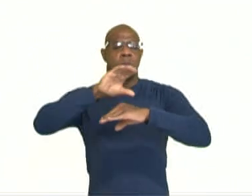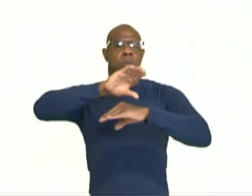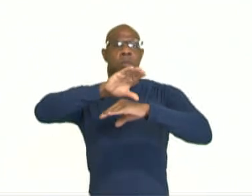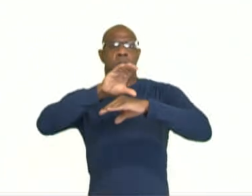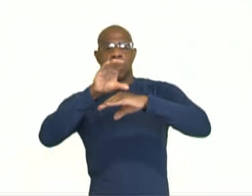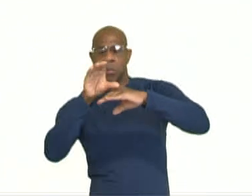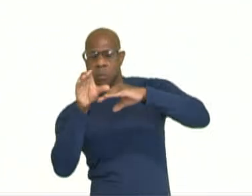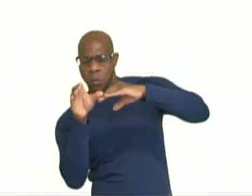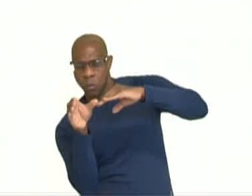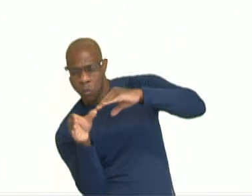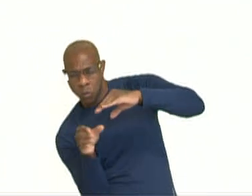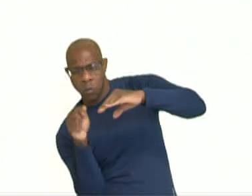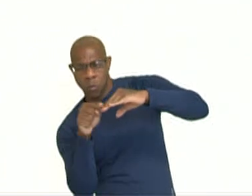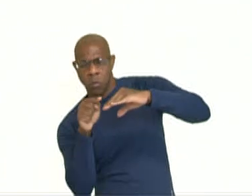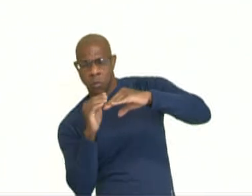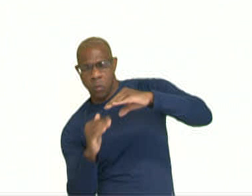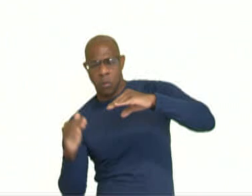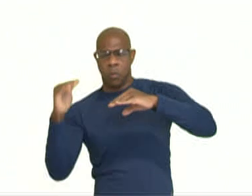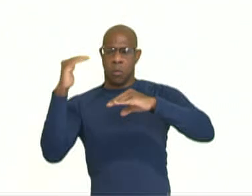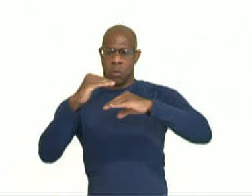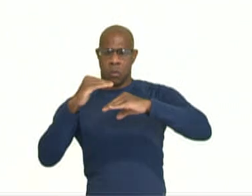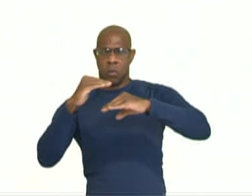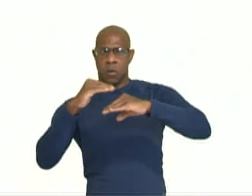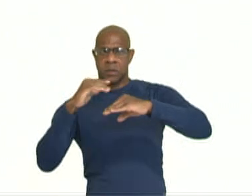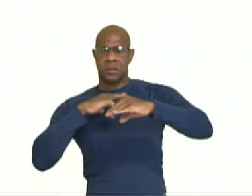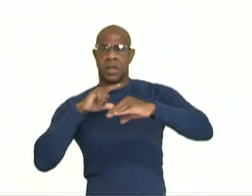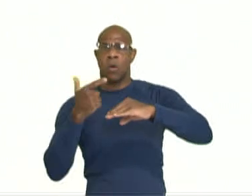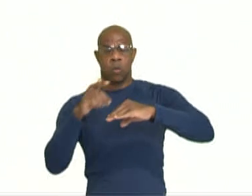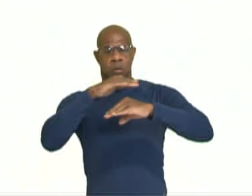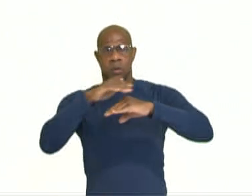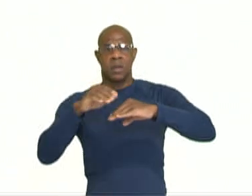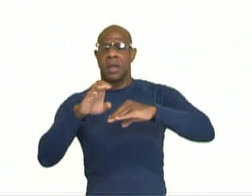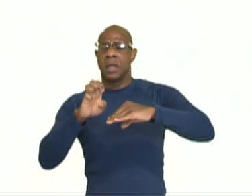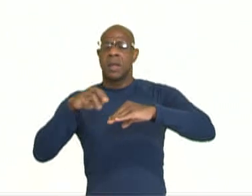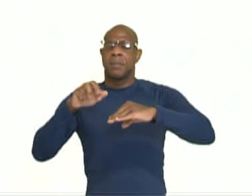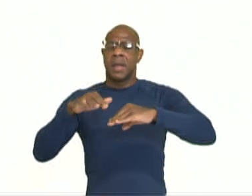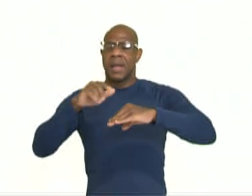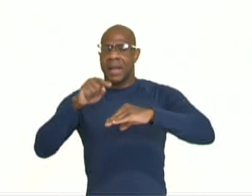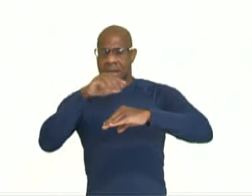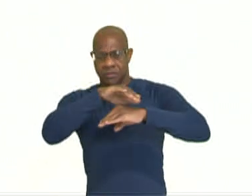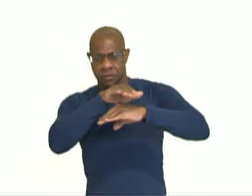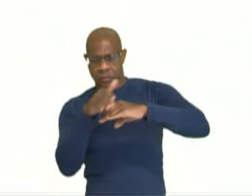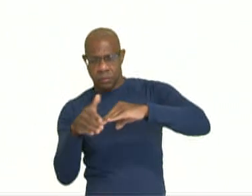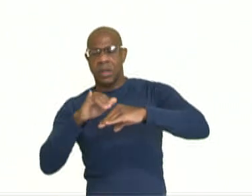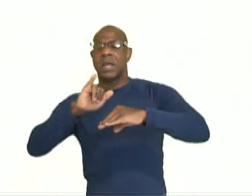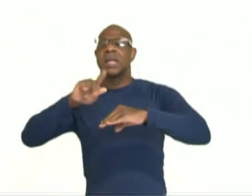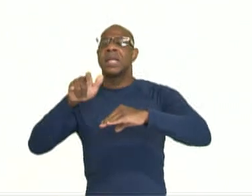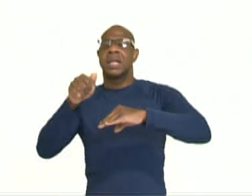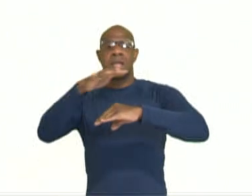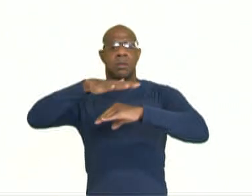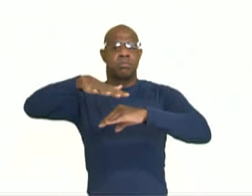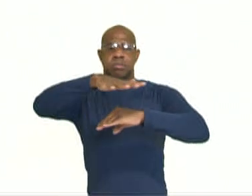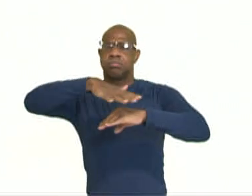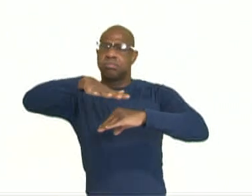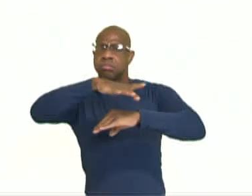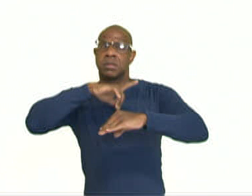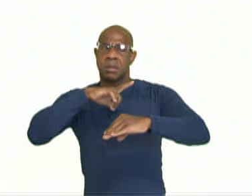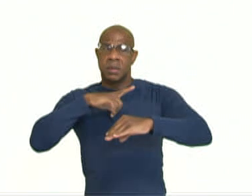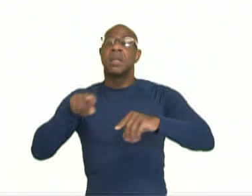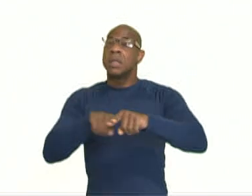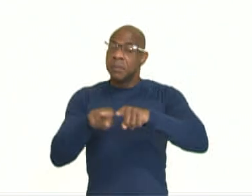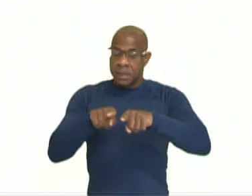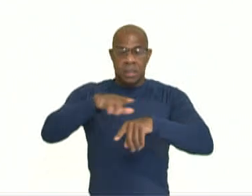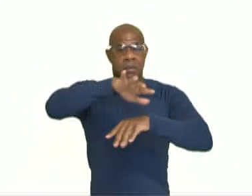nessa crosta, em cima dela, uma parte emersa, que são os continentes, as ilhas, e nós vamos ter ainda o